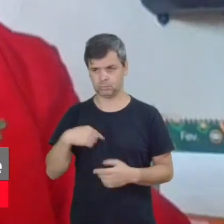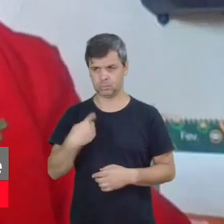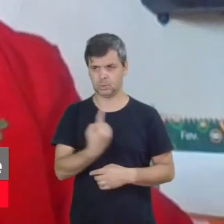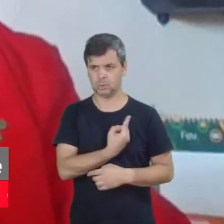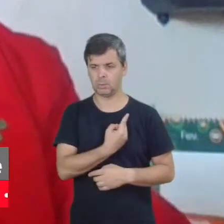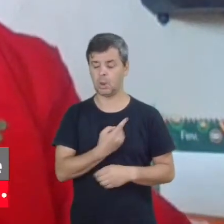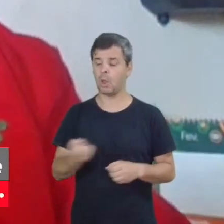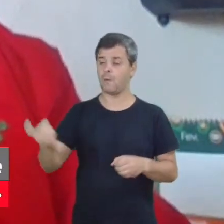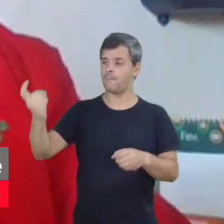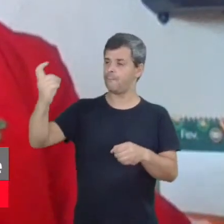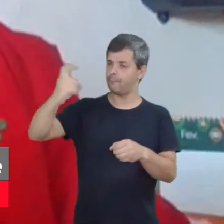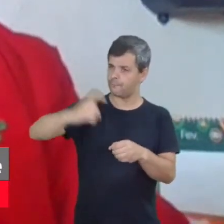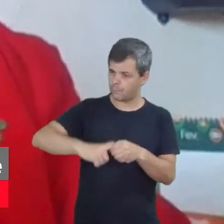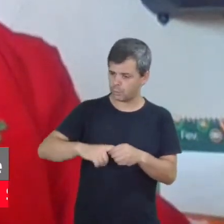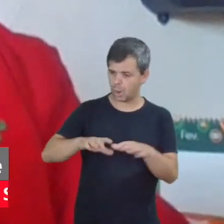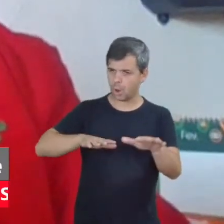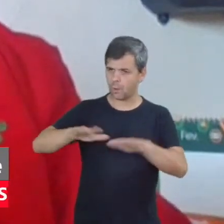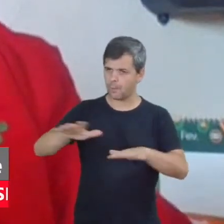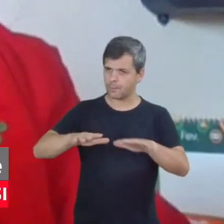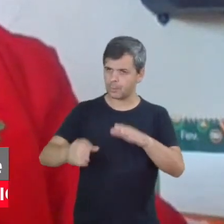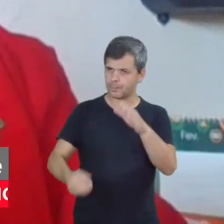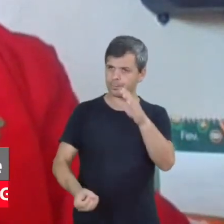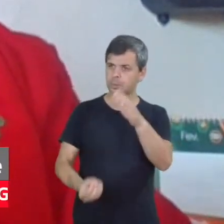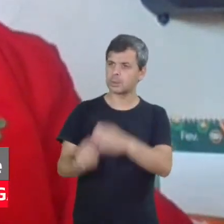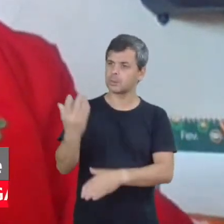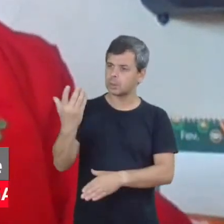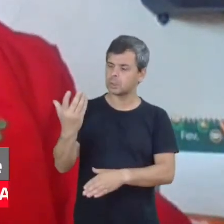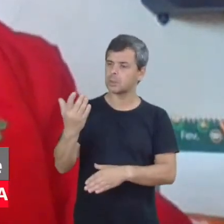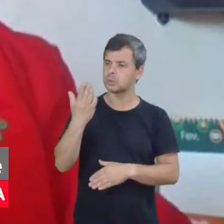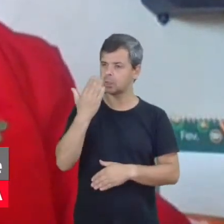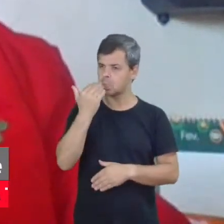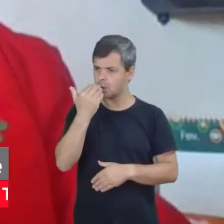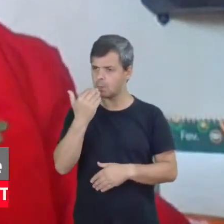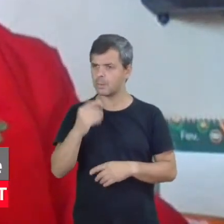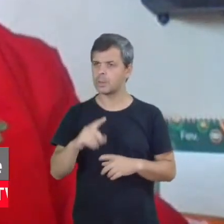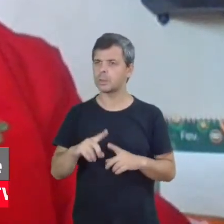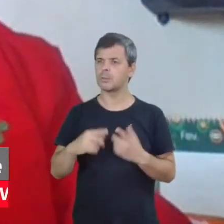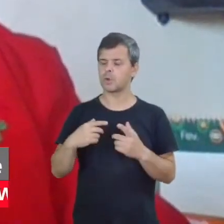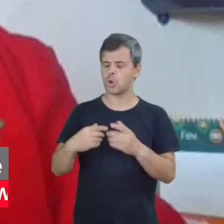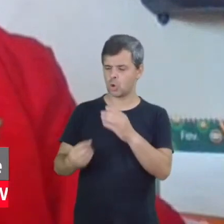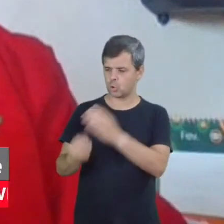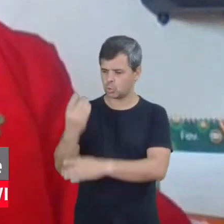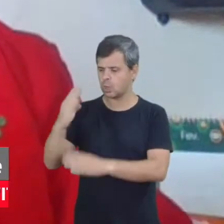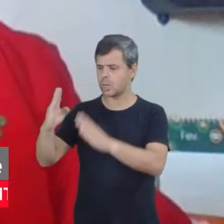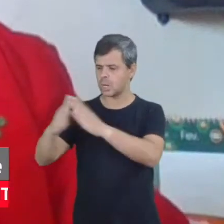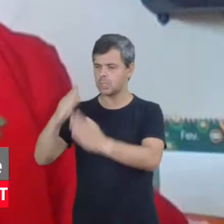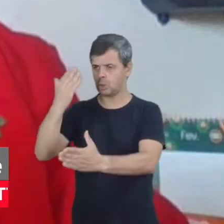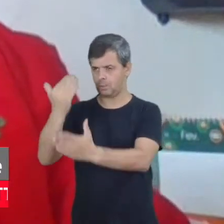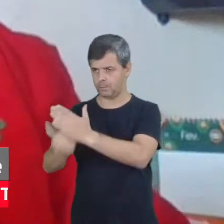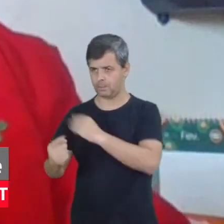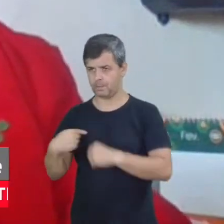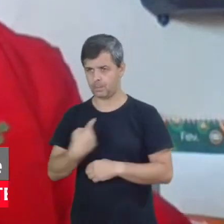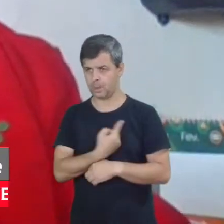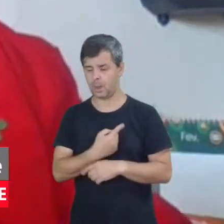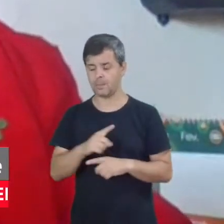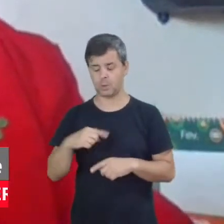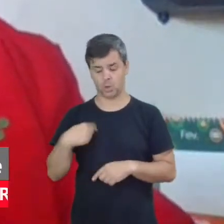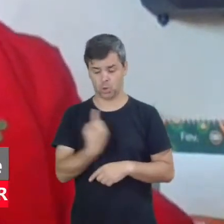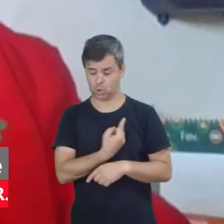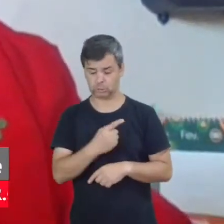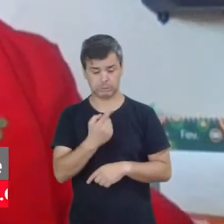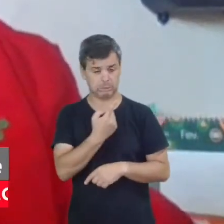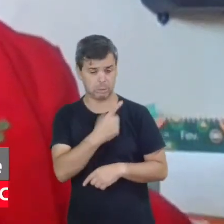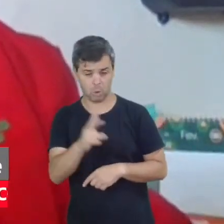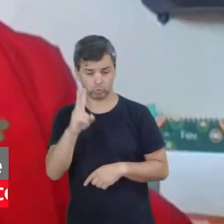iremos retomar o movimento de produção orgânica, reconstruir as casas que perdemos, mas se nós não tiver